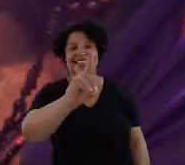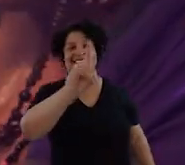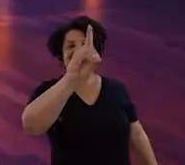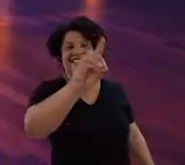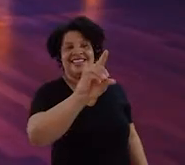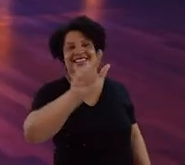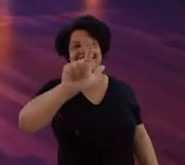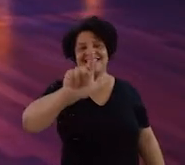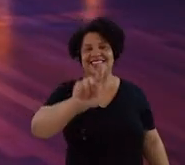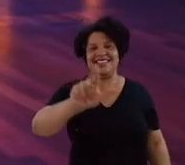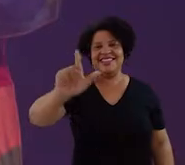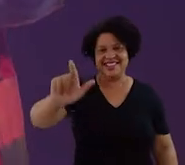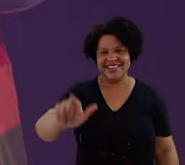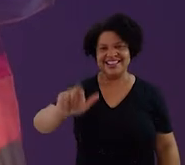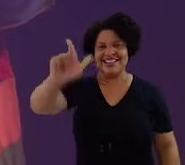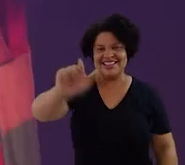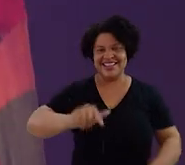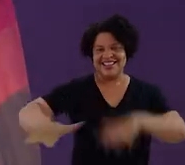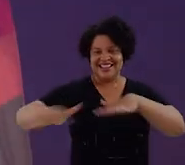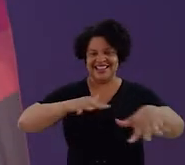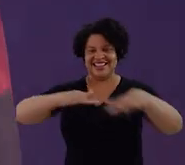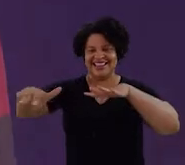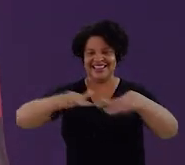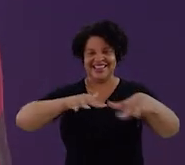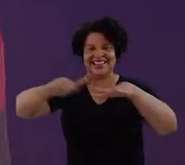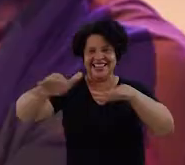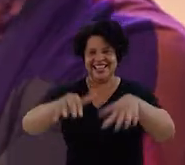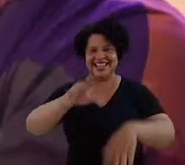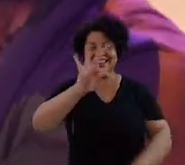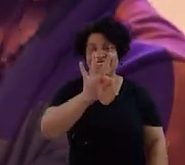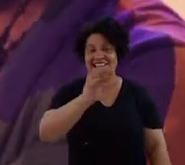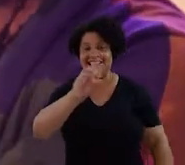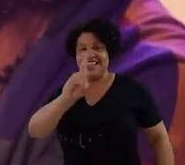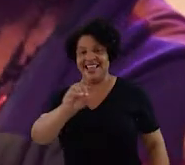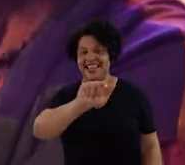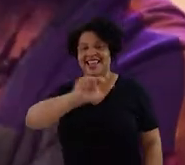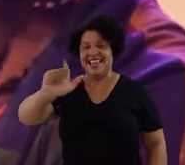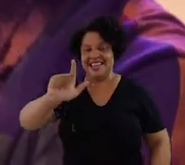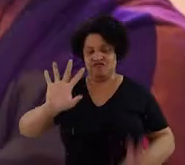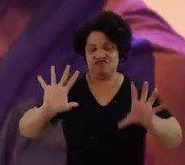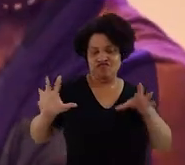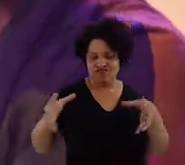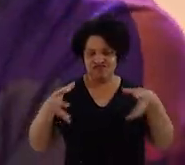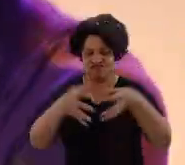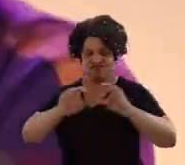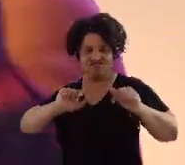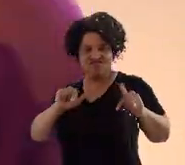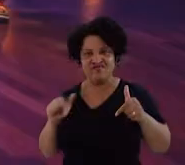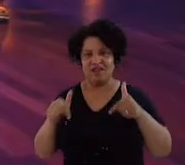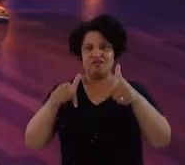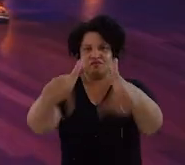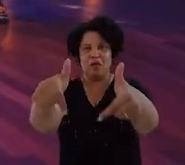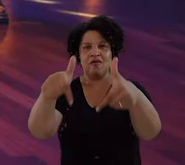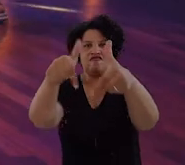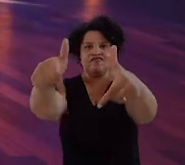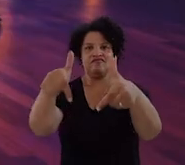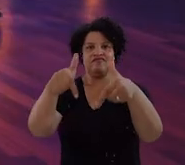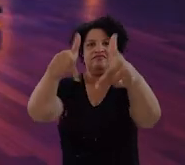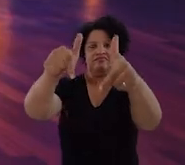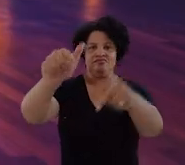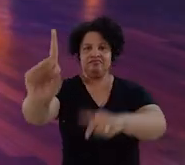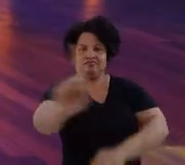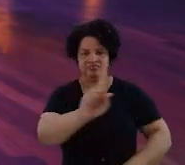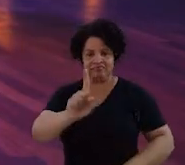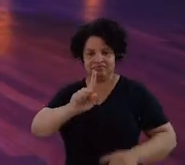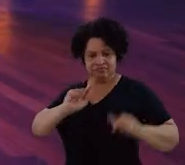a tropa, é a tropa, é a tropa, é a tropa, é a tropa, pô. TD, ela é a tropa, é a tropa, é a tropa, é a tropa, é a tropa. Se vier de contra